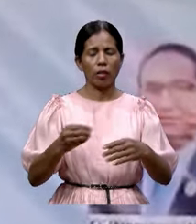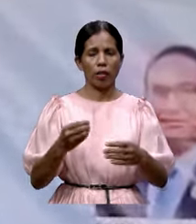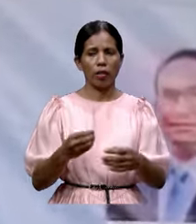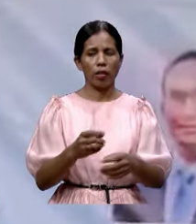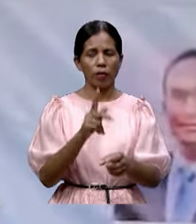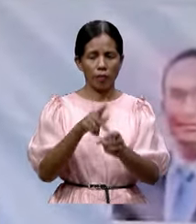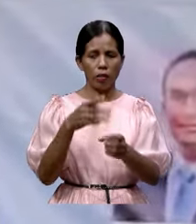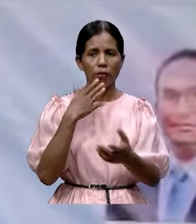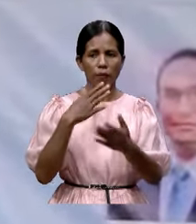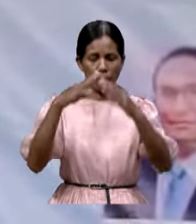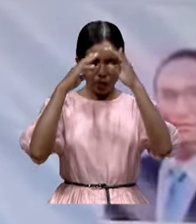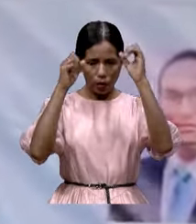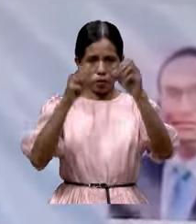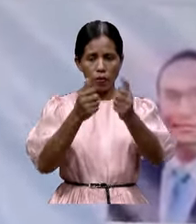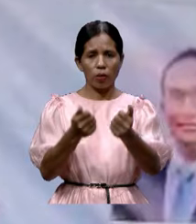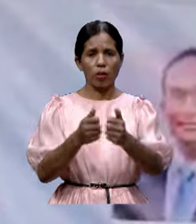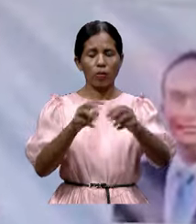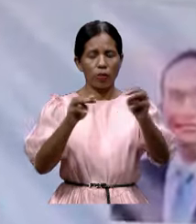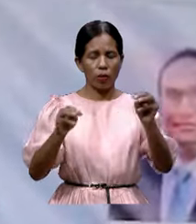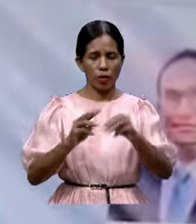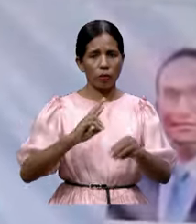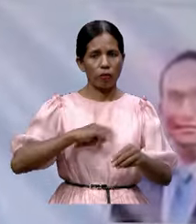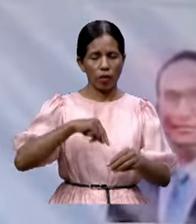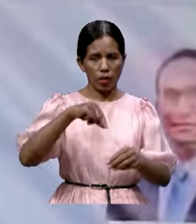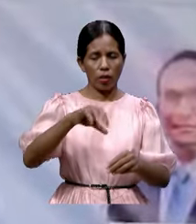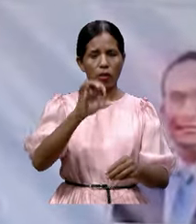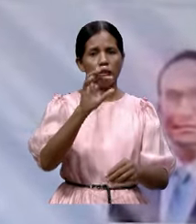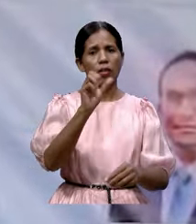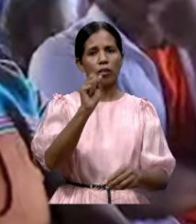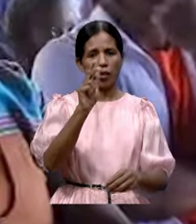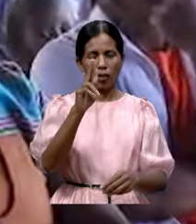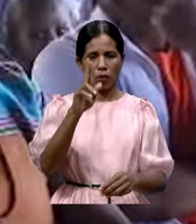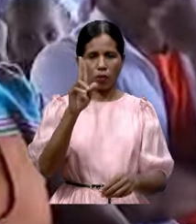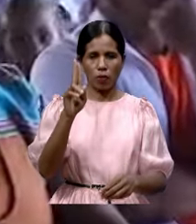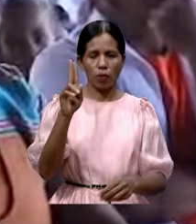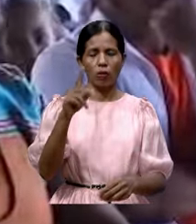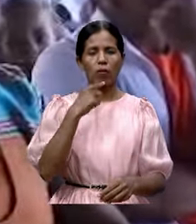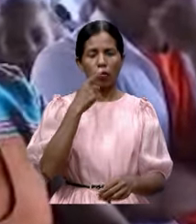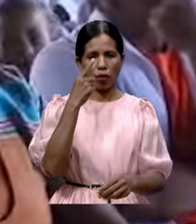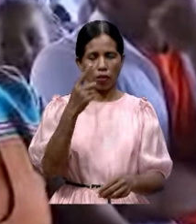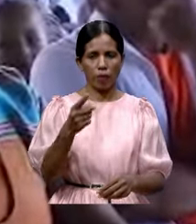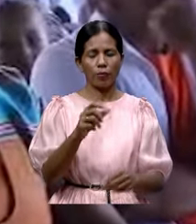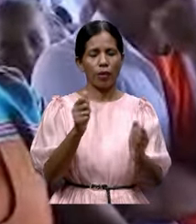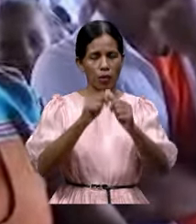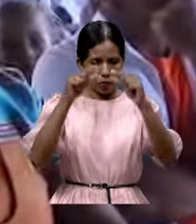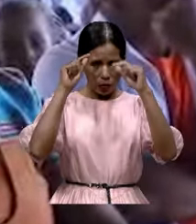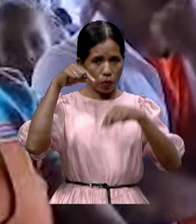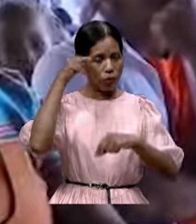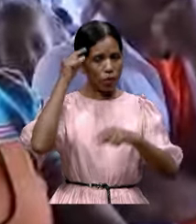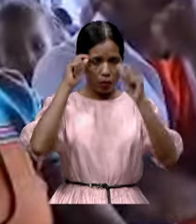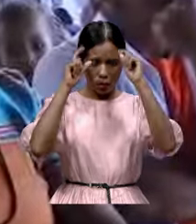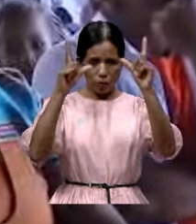Presidente Autoridade Município Vikeke, Francisco Cruz Simões Soares Ateten, pronto a tu coopera no colabora com o governo Timor-Leste,